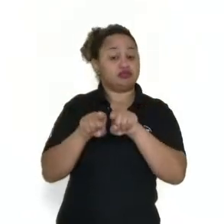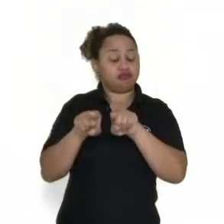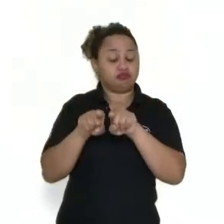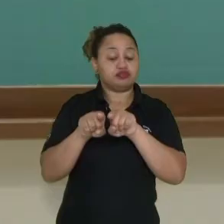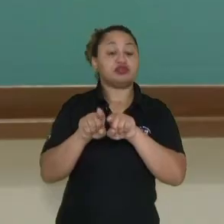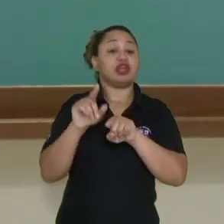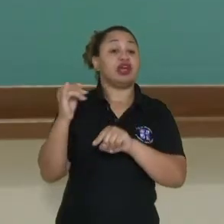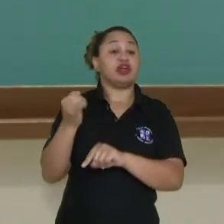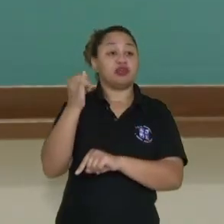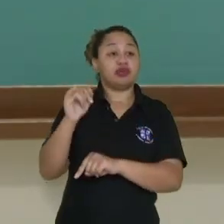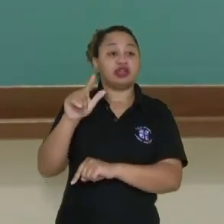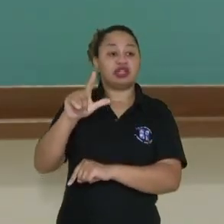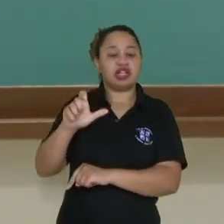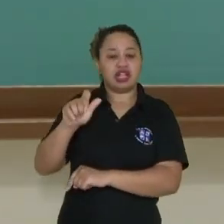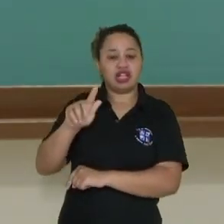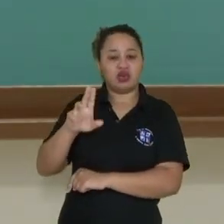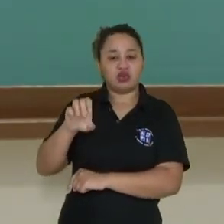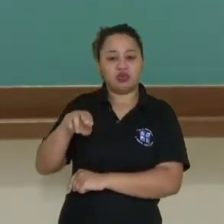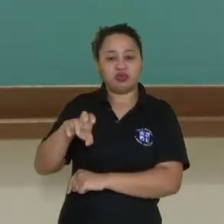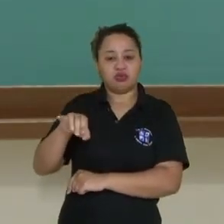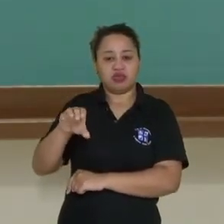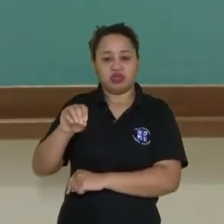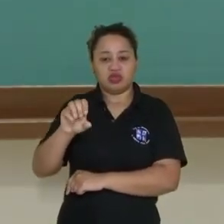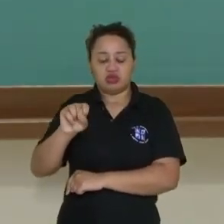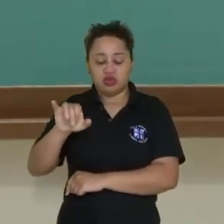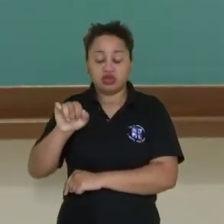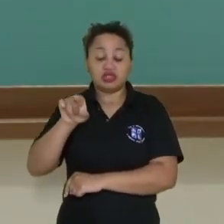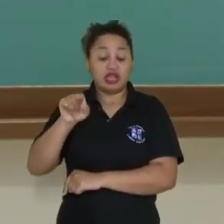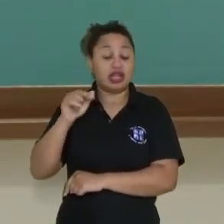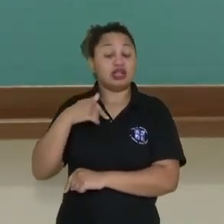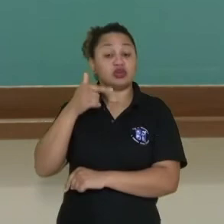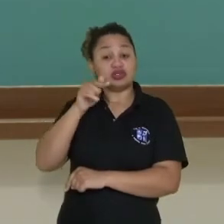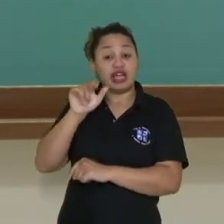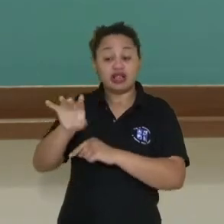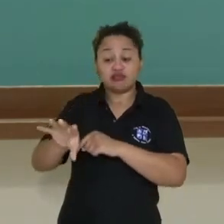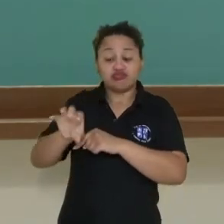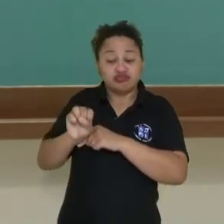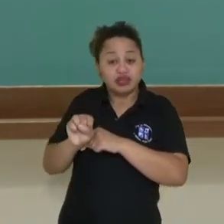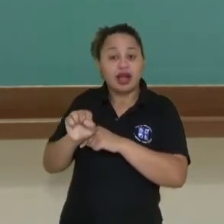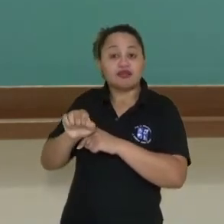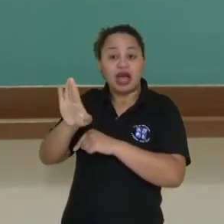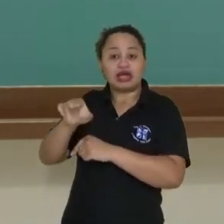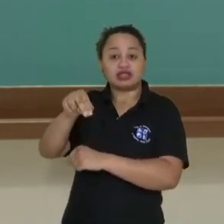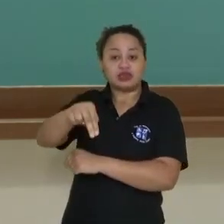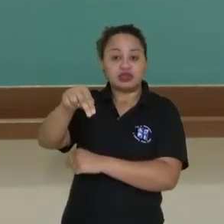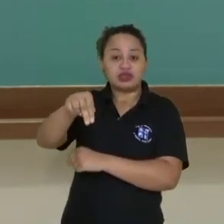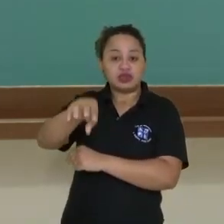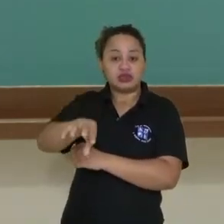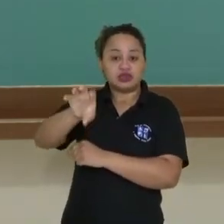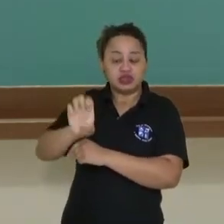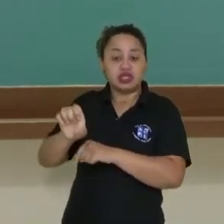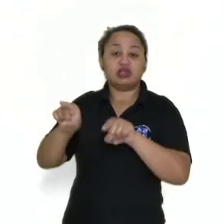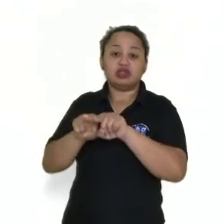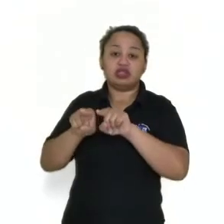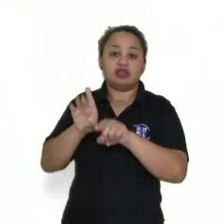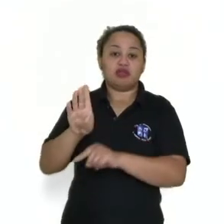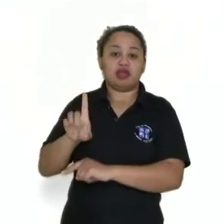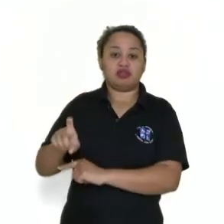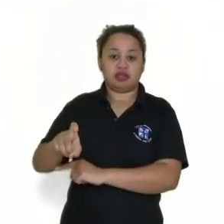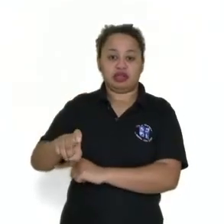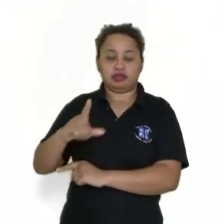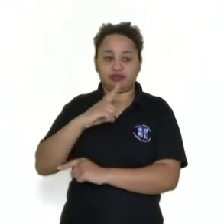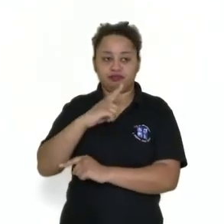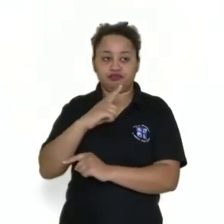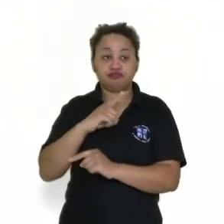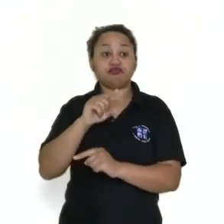importante, né, que as leguminosas tenham essa capacidade maior ali de fazer essa fixação, em função da associação com as bactérias que estão presentes ali. Esse tipo